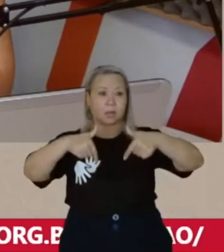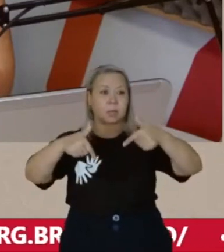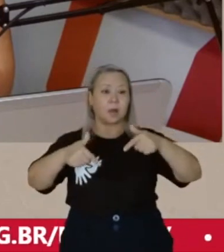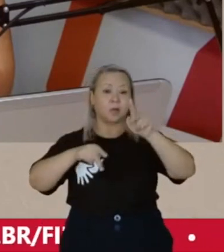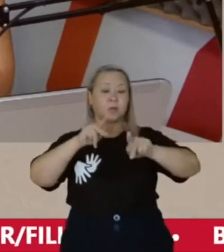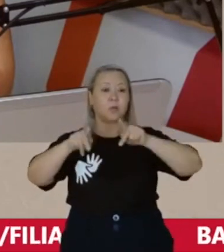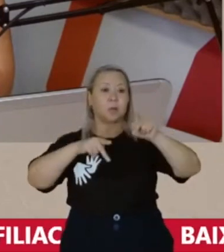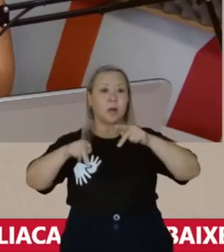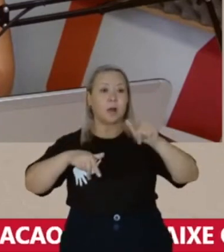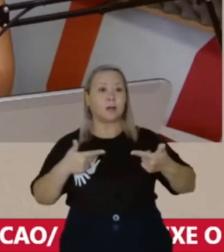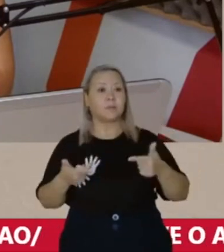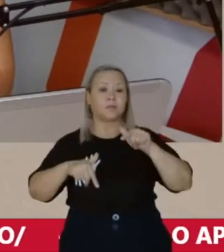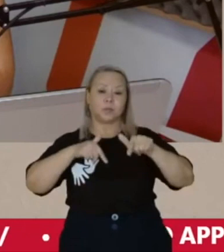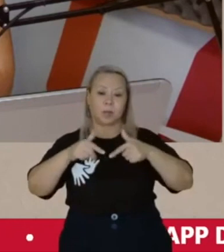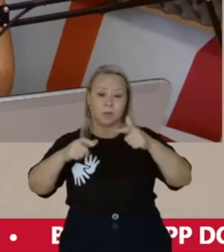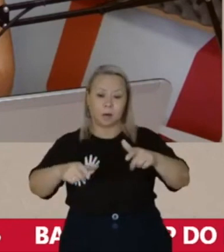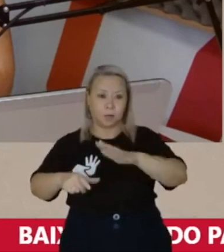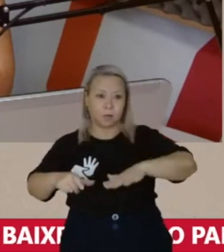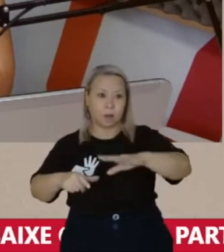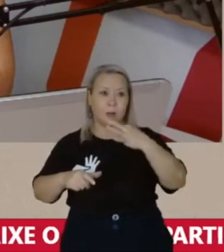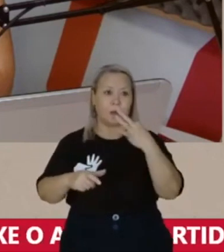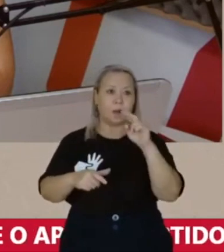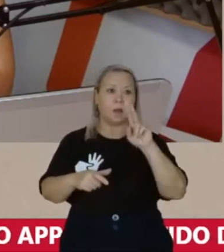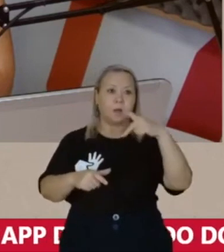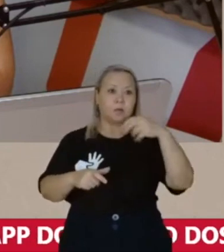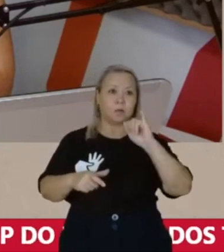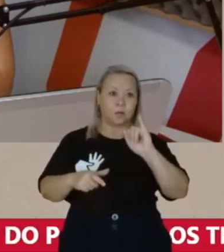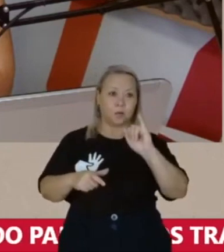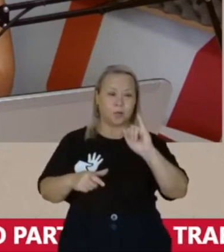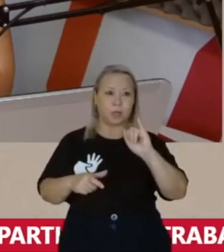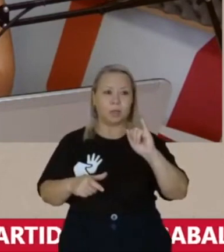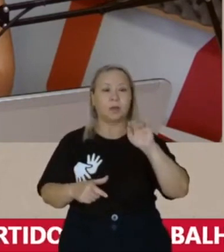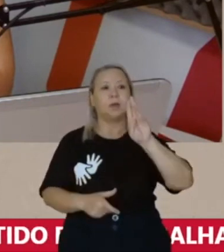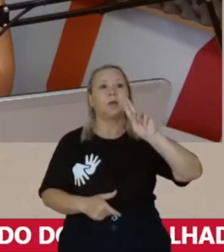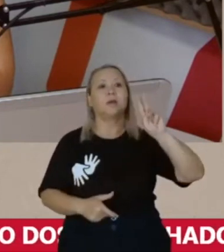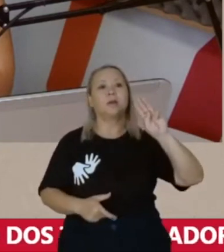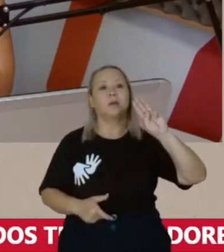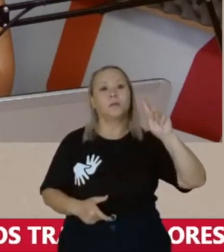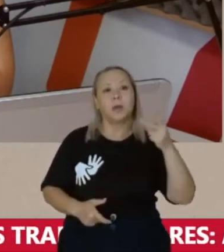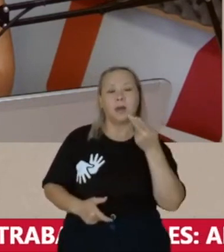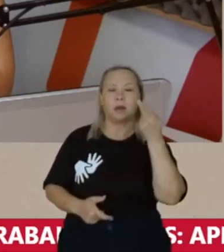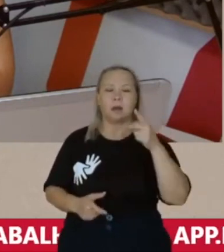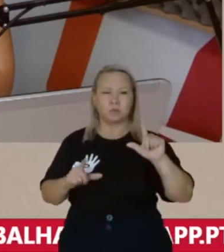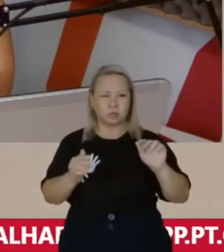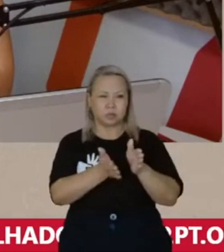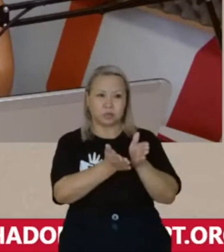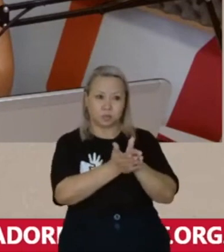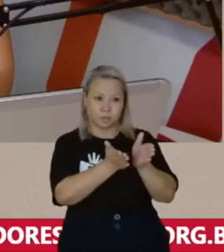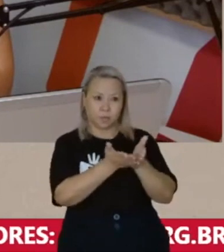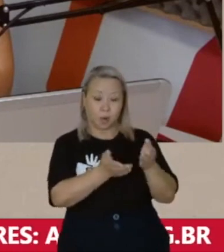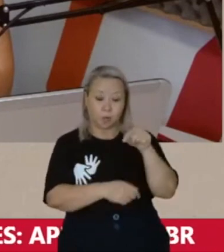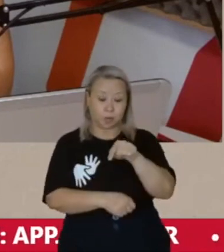fui trabalhar aqui no bairro Tupi, que é a região norte de Belo Horizonte, que é uma região de menor IDH da cidade. E